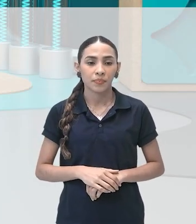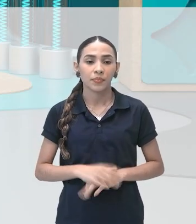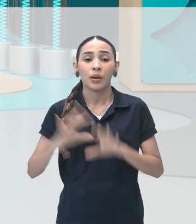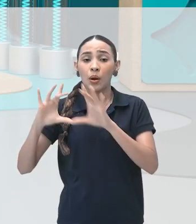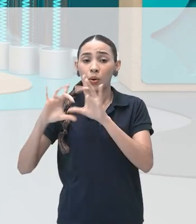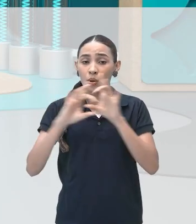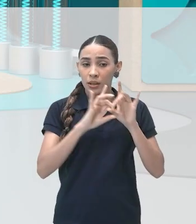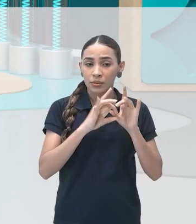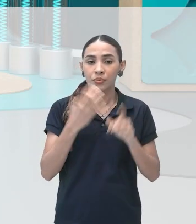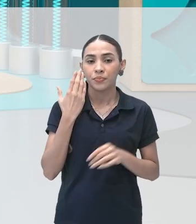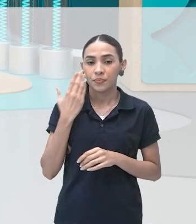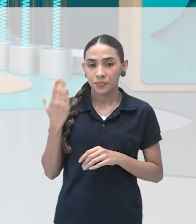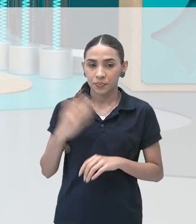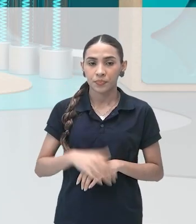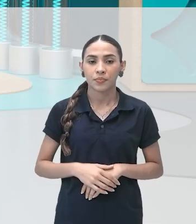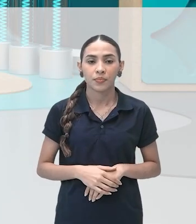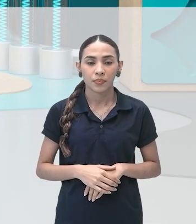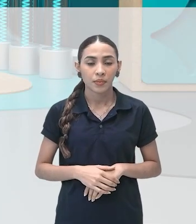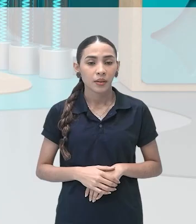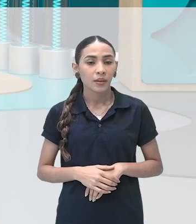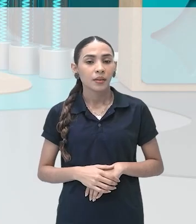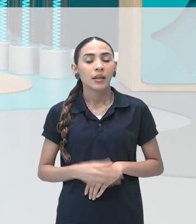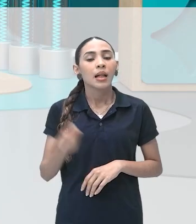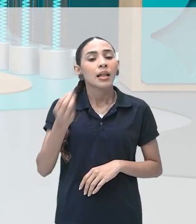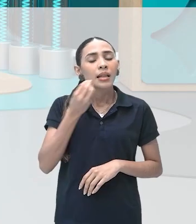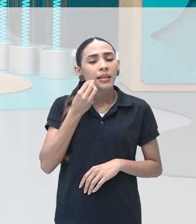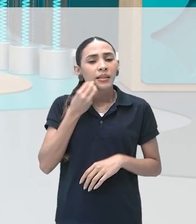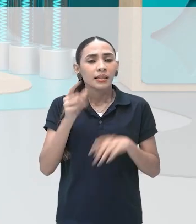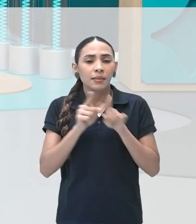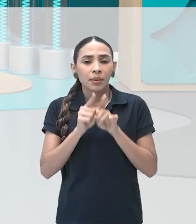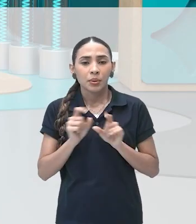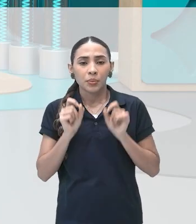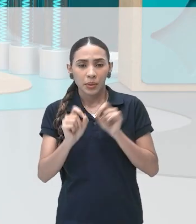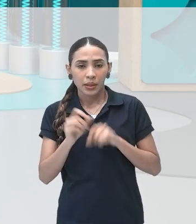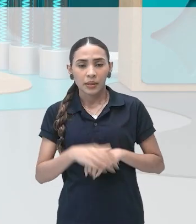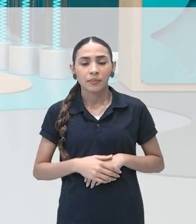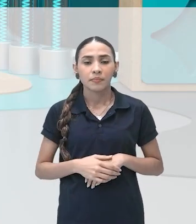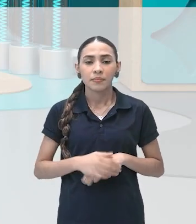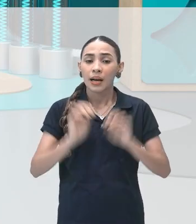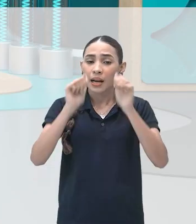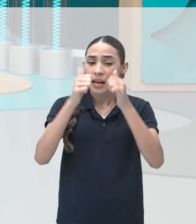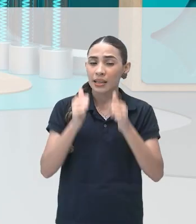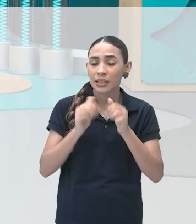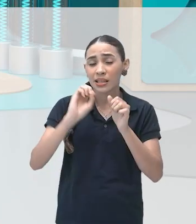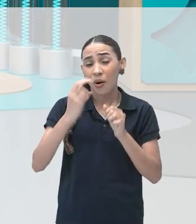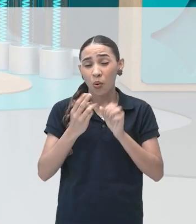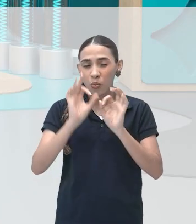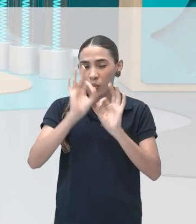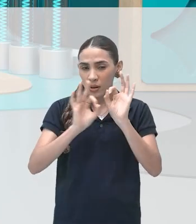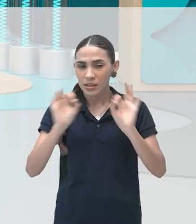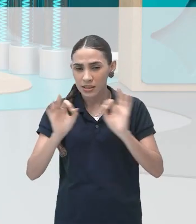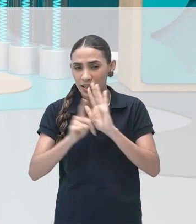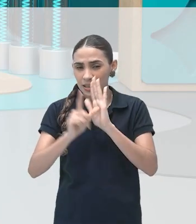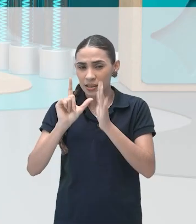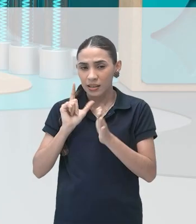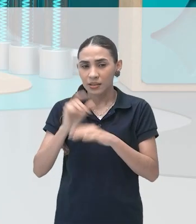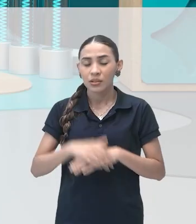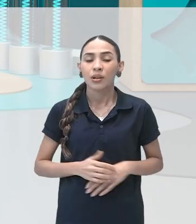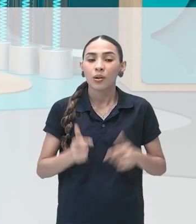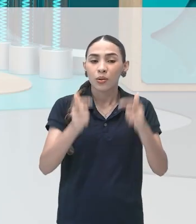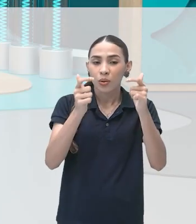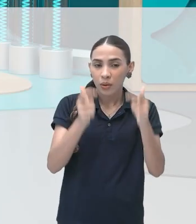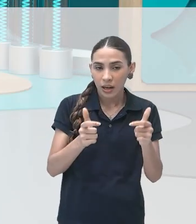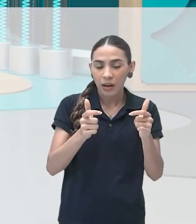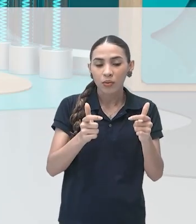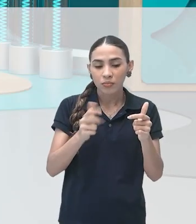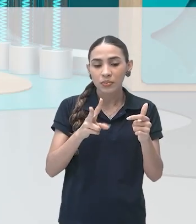o contexto. Então, tentem, de certa forma, prever ou planejar, pelo menos, o